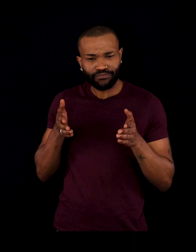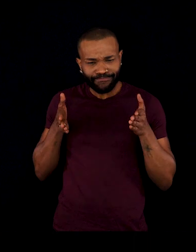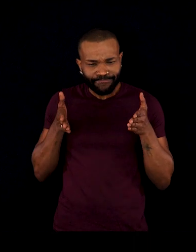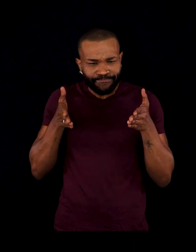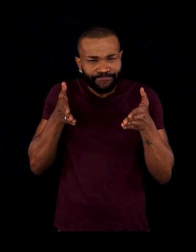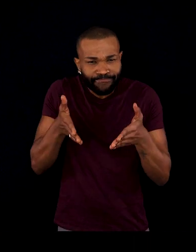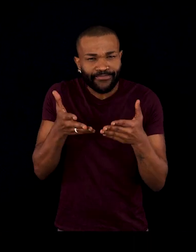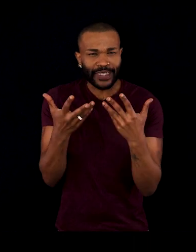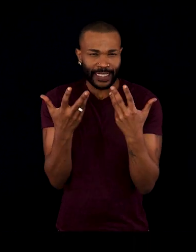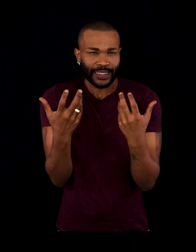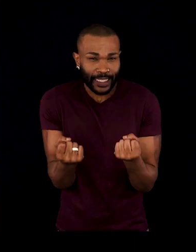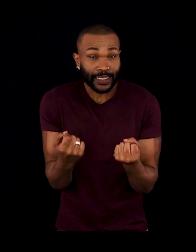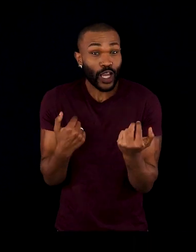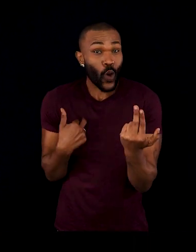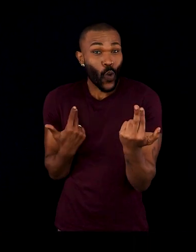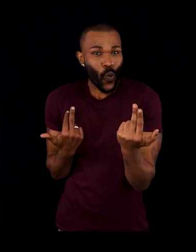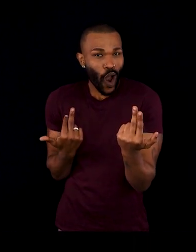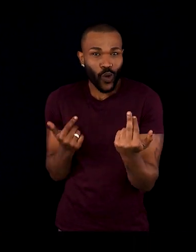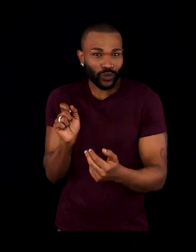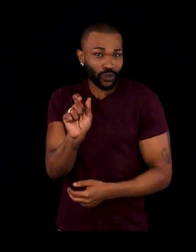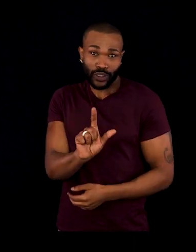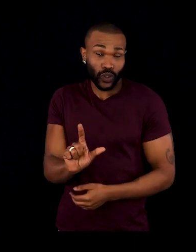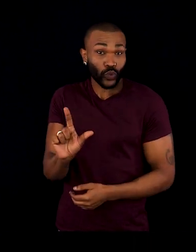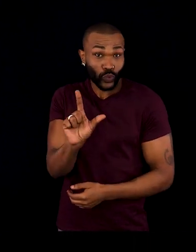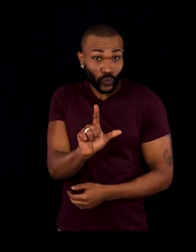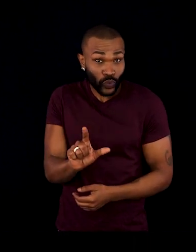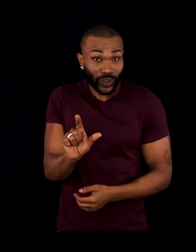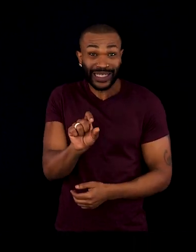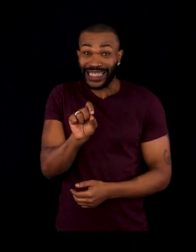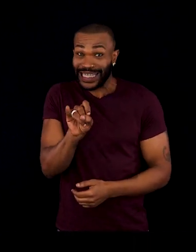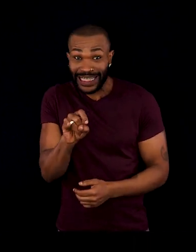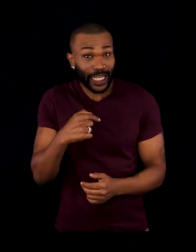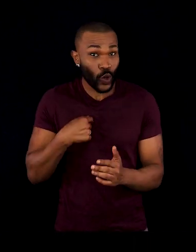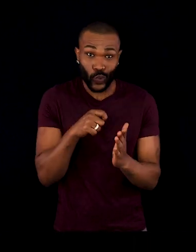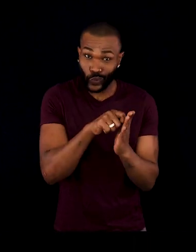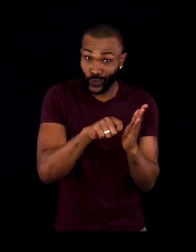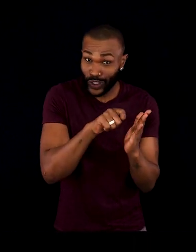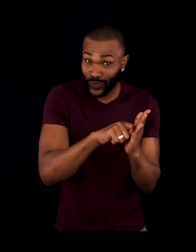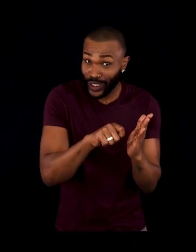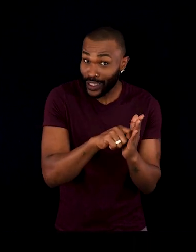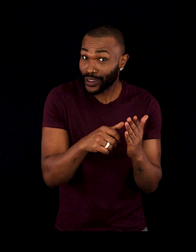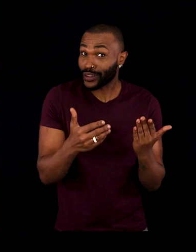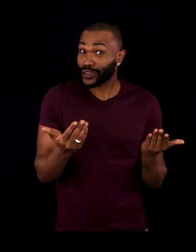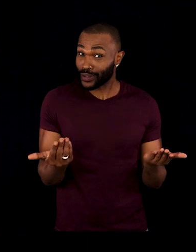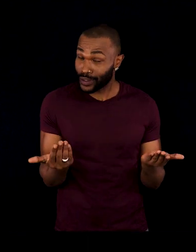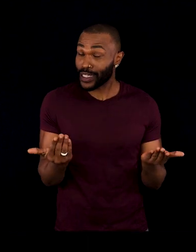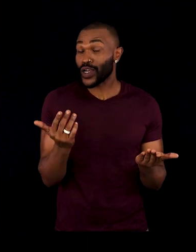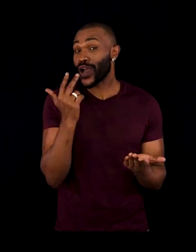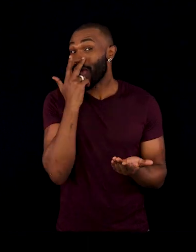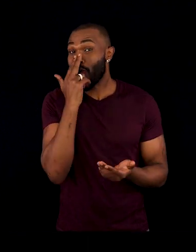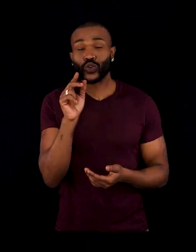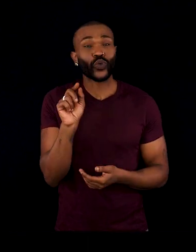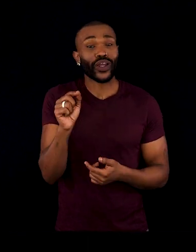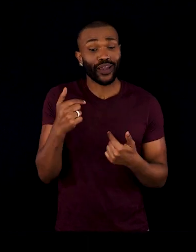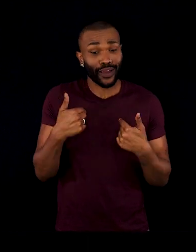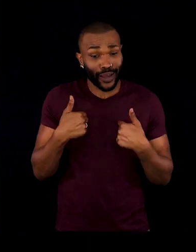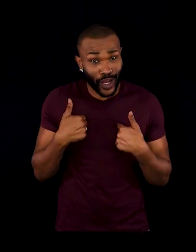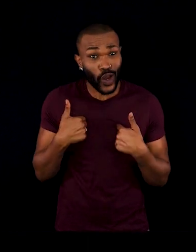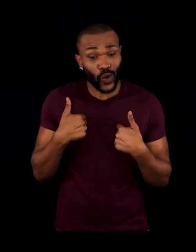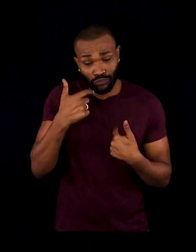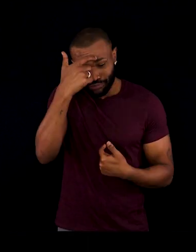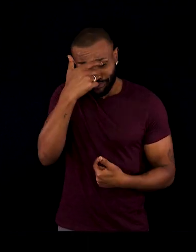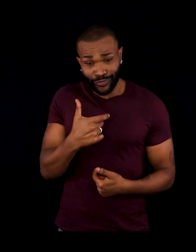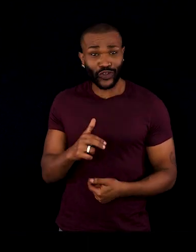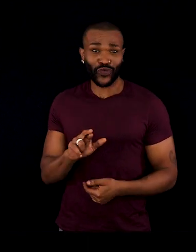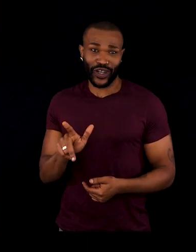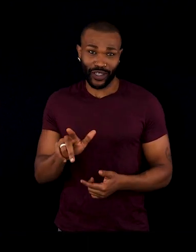de cabeça, como eu fiz com a literatura. Se eu não escrevesse, provavelmente eu seria um